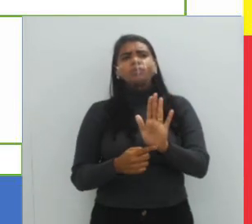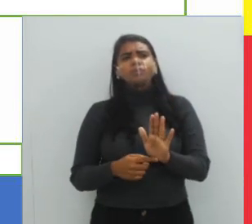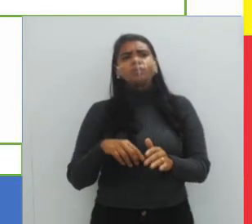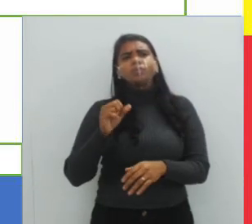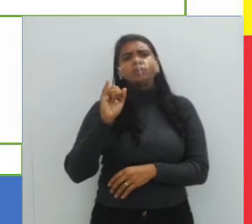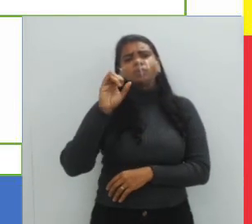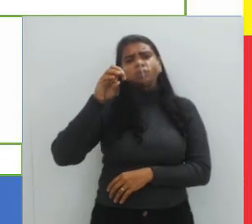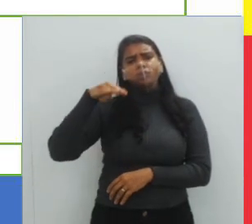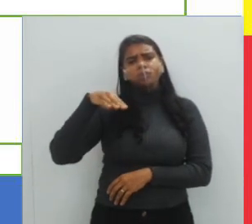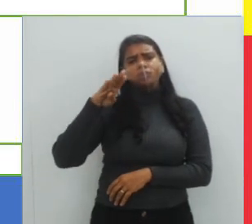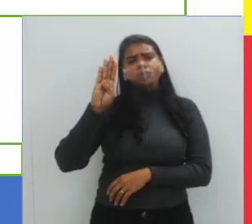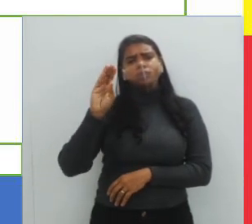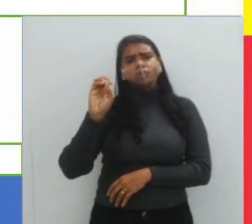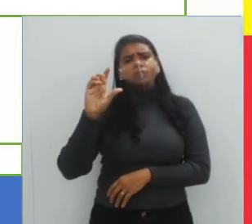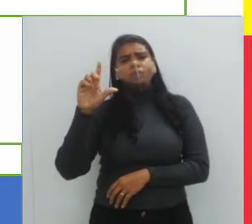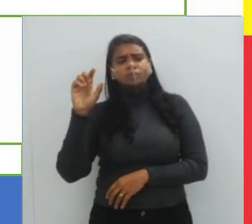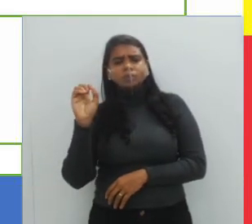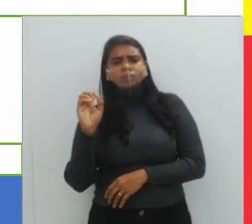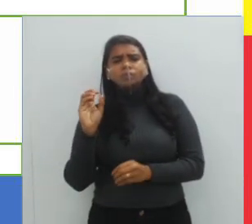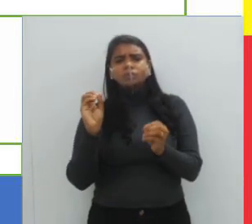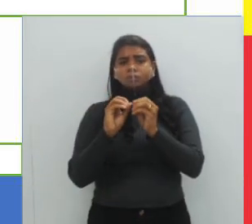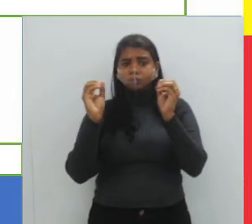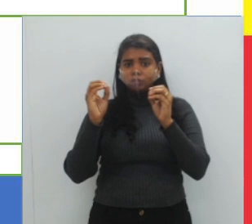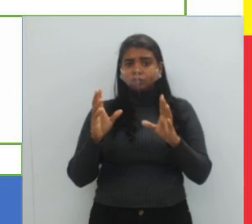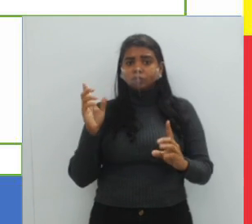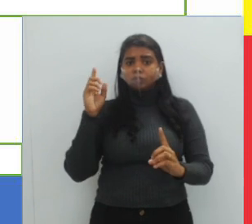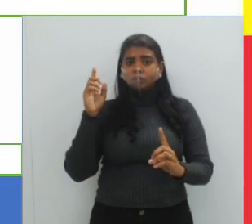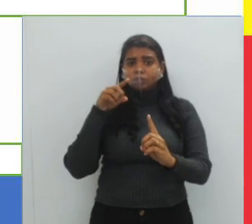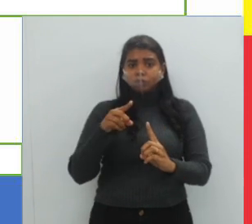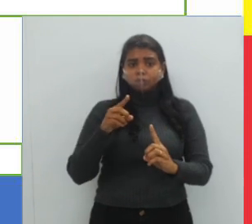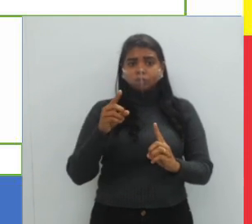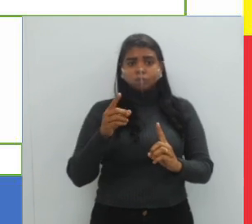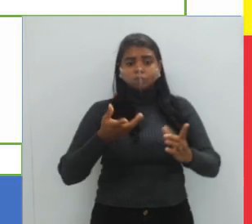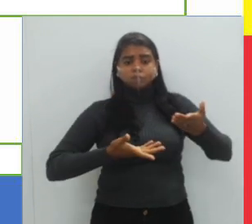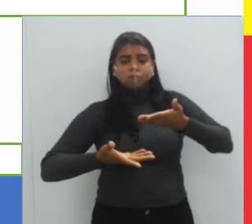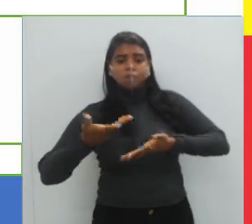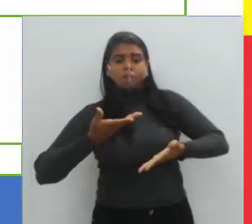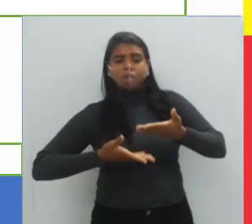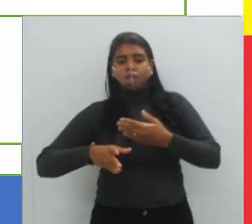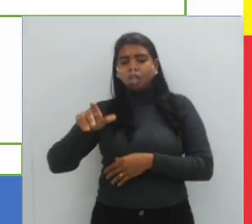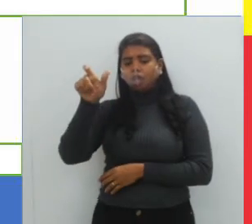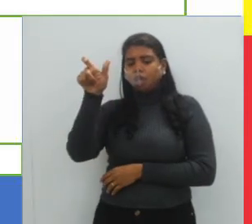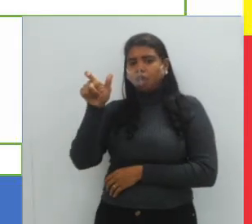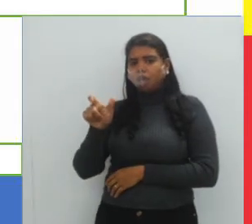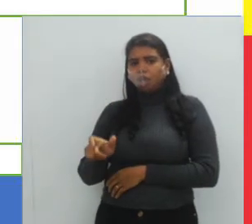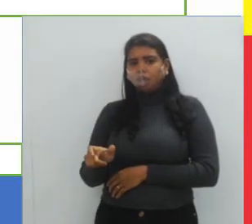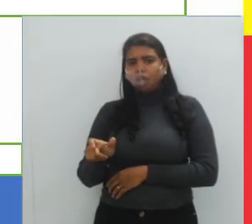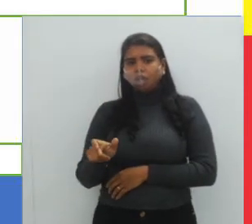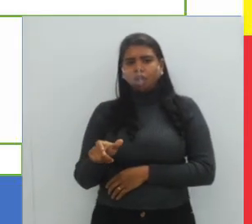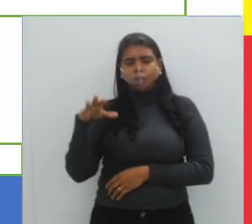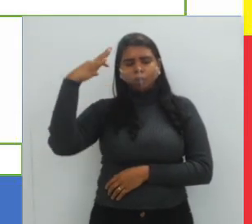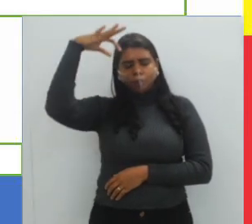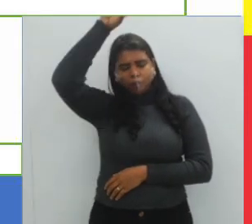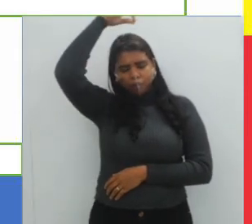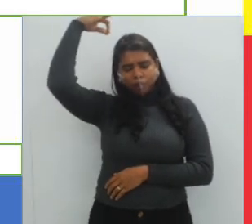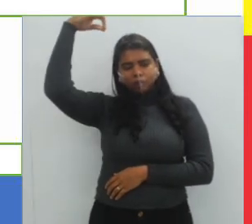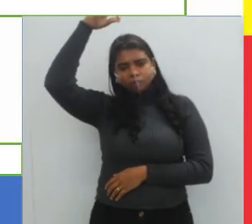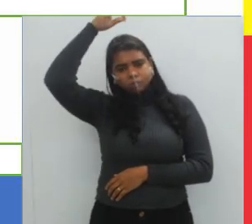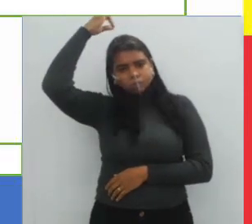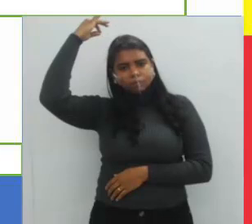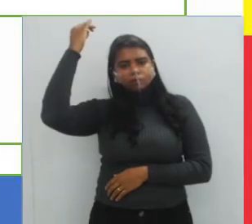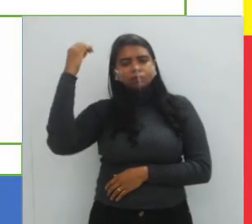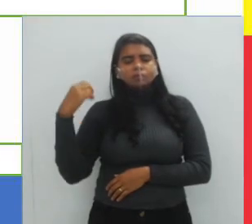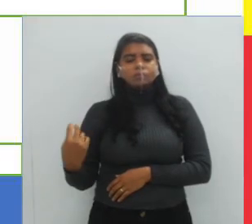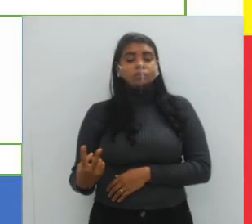Estes, essencialmente, são criados com o objetivo de relacionar a humanidade com a